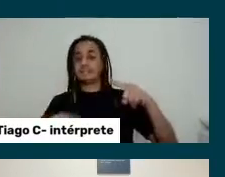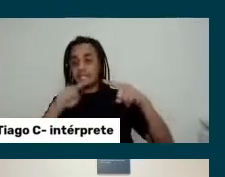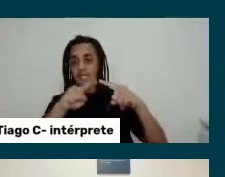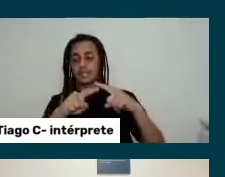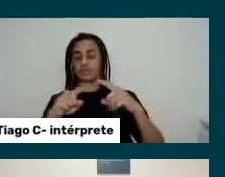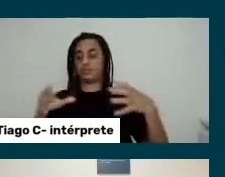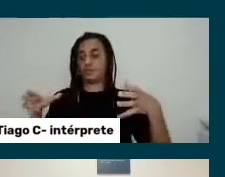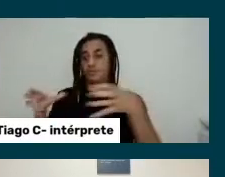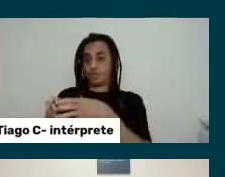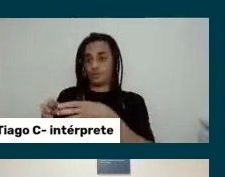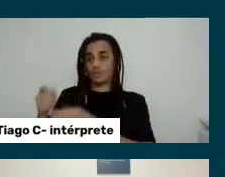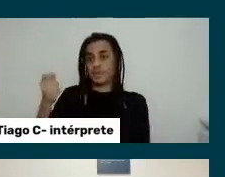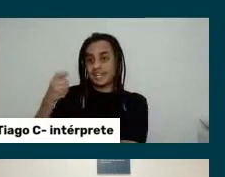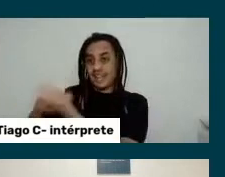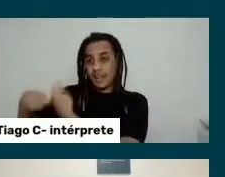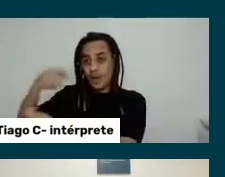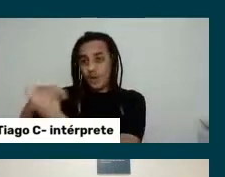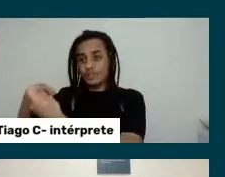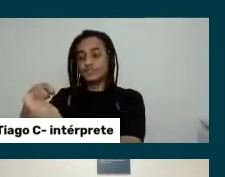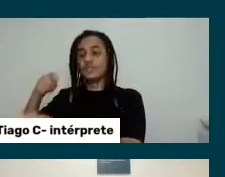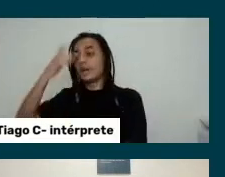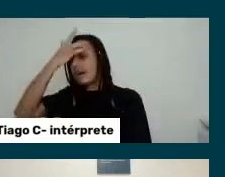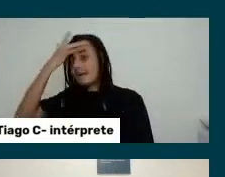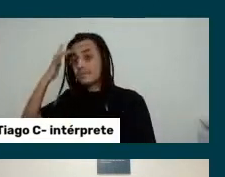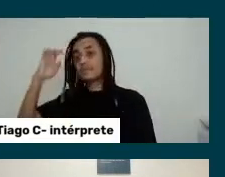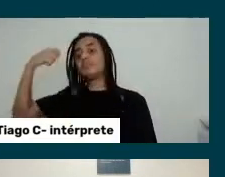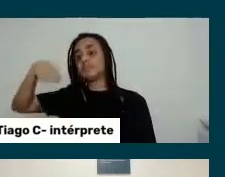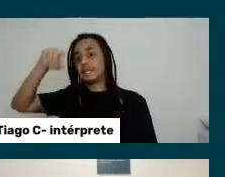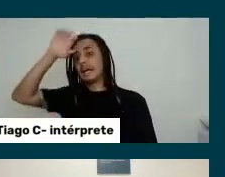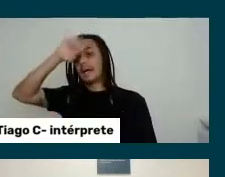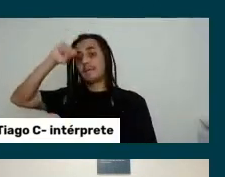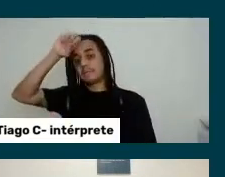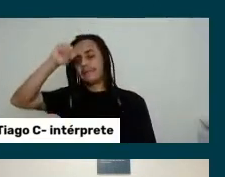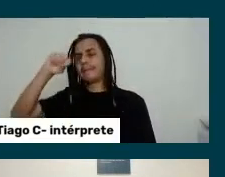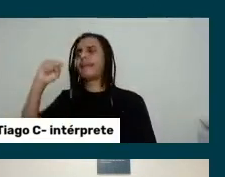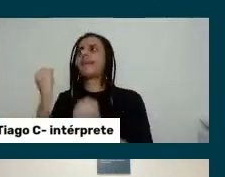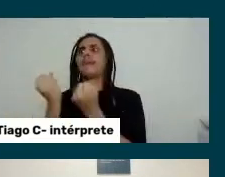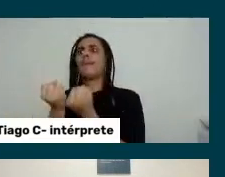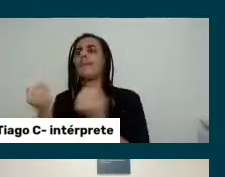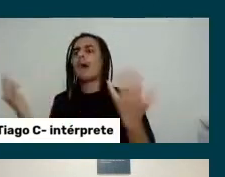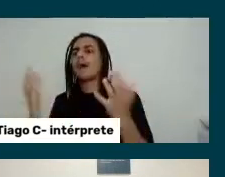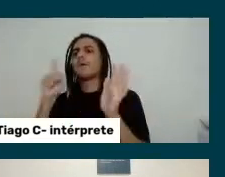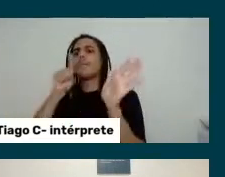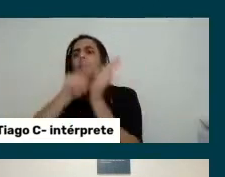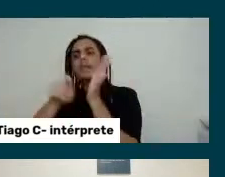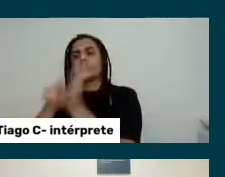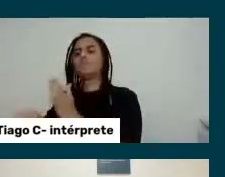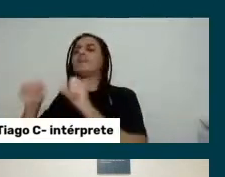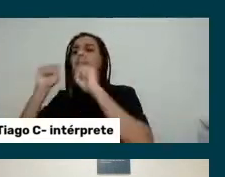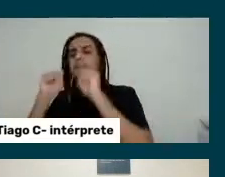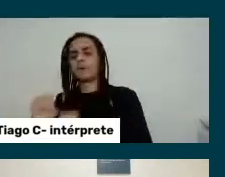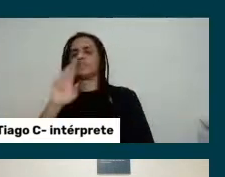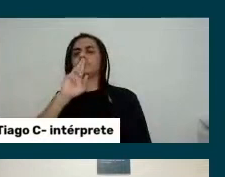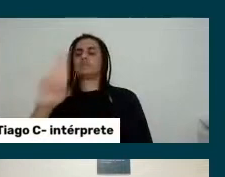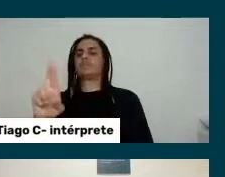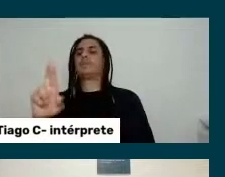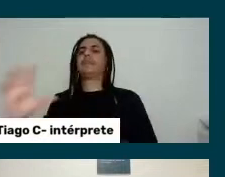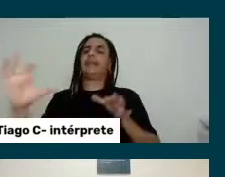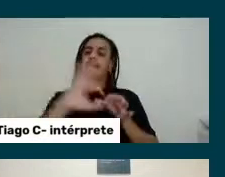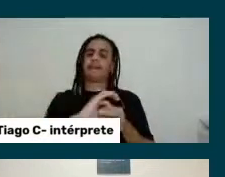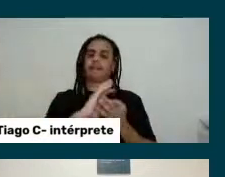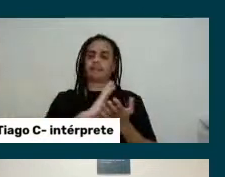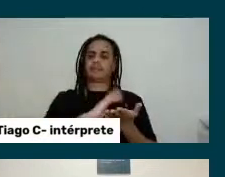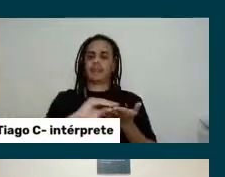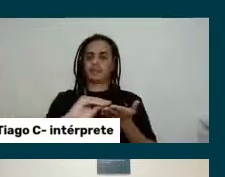de negócio, que elas aprendam quais os tipos de perguntas podem ser respondidas por dados. E elas têm que fazer